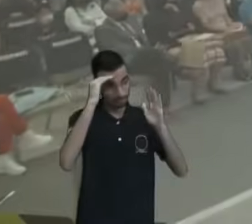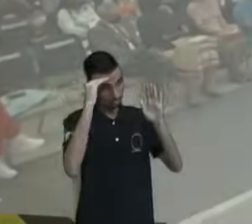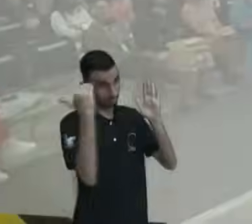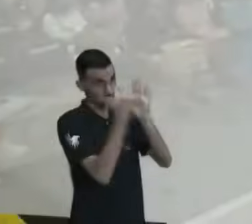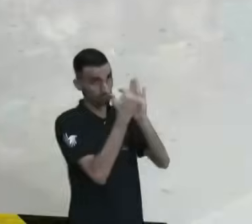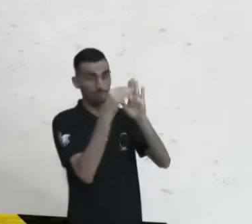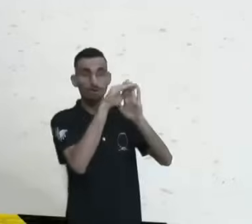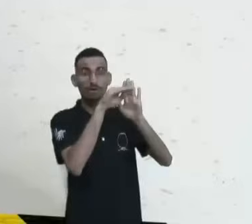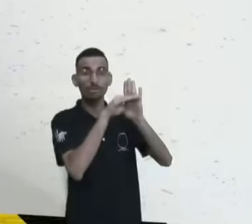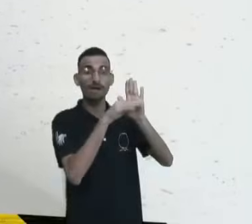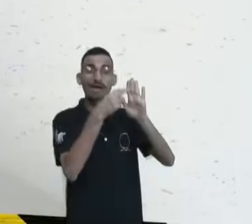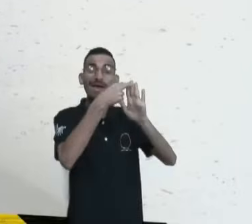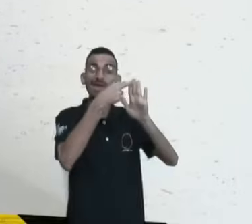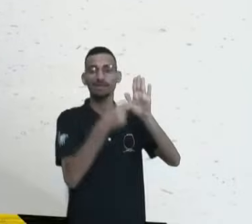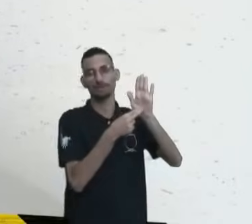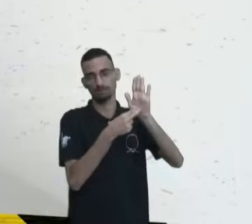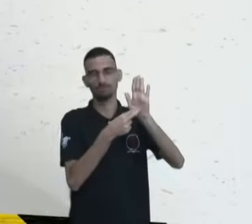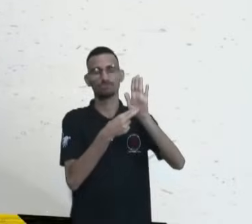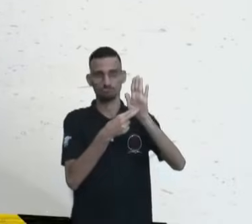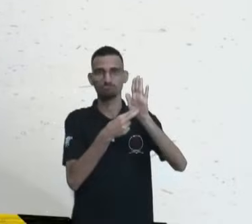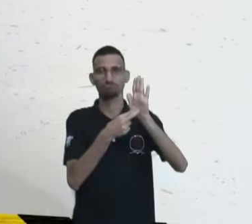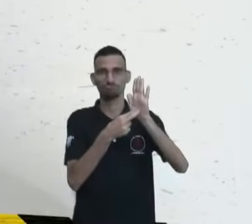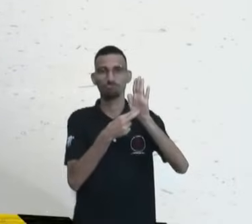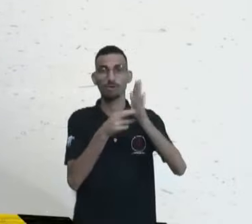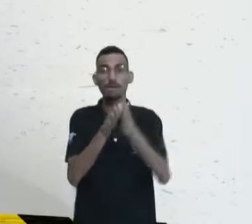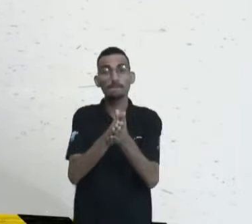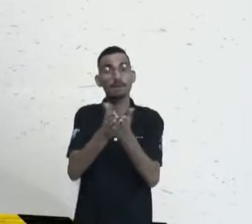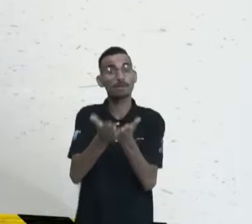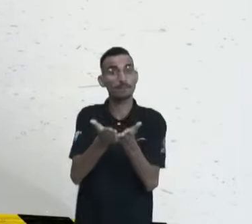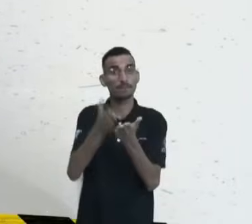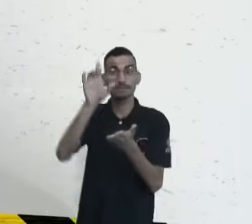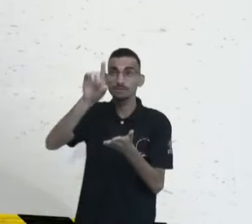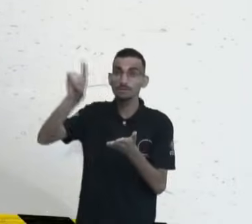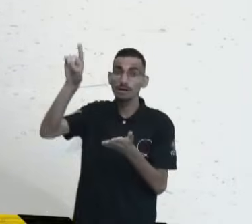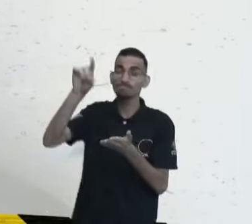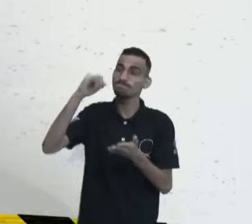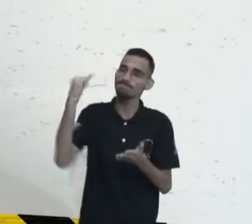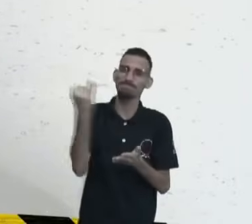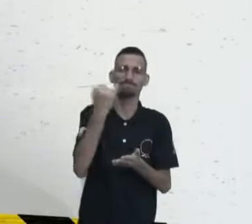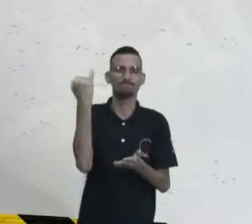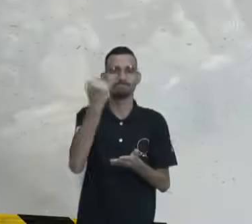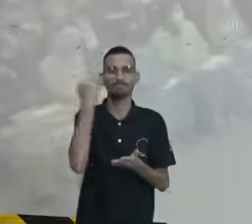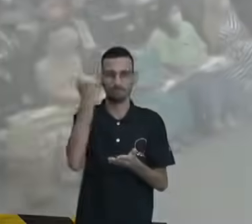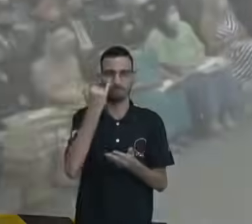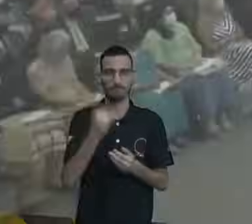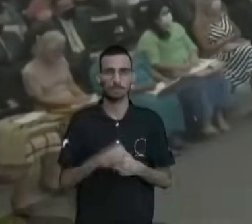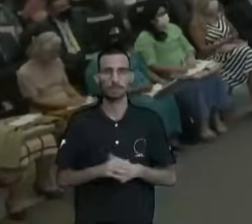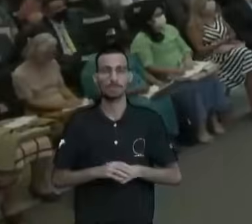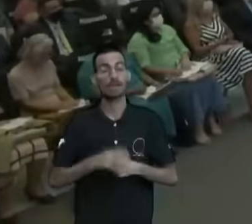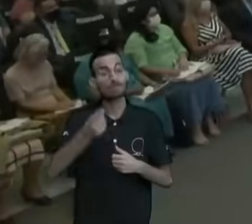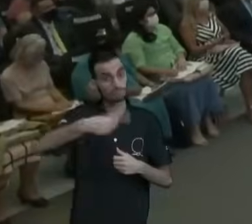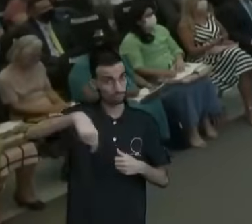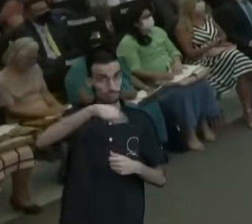evangelho isso aqui é da máxima importância você precisa entender